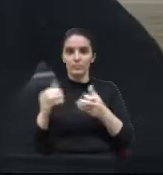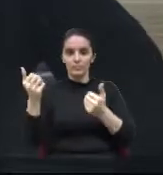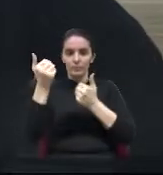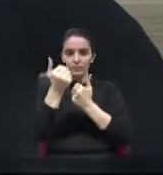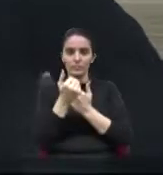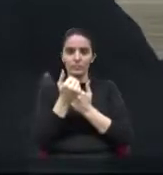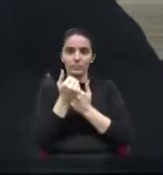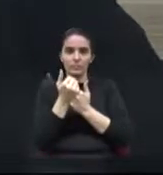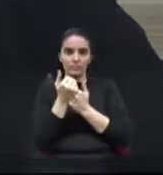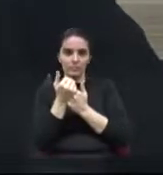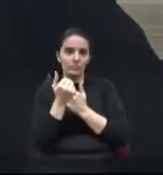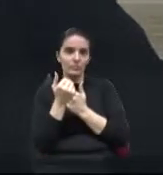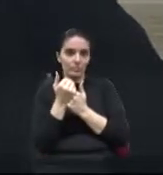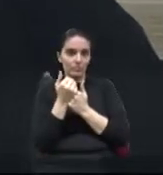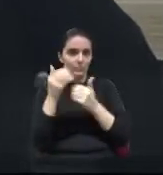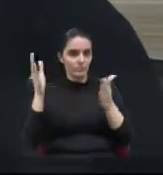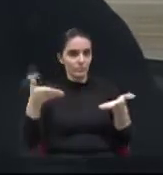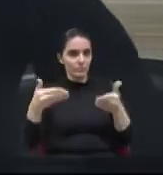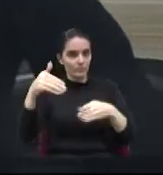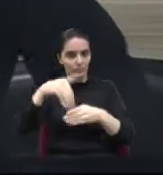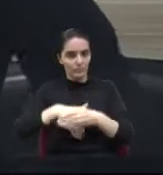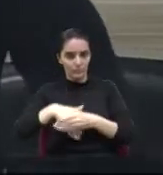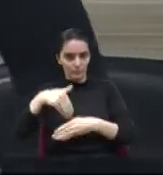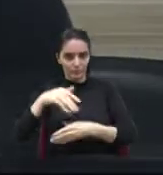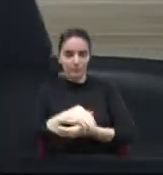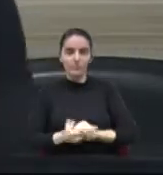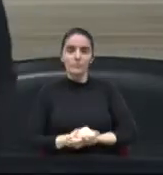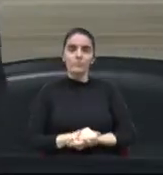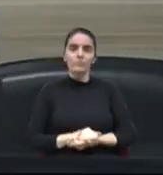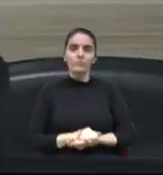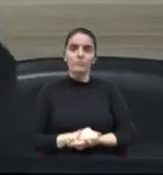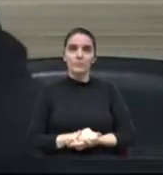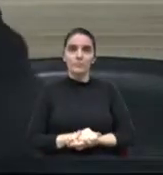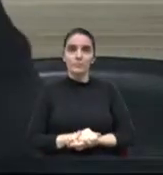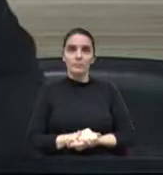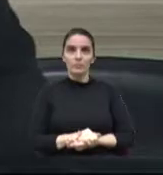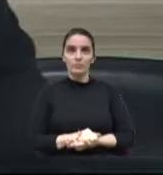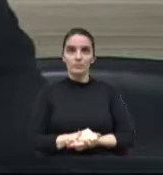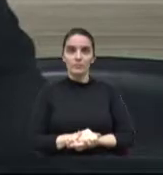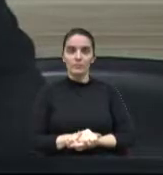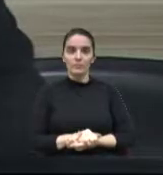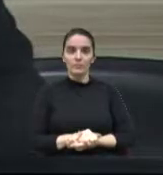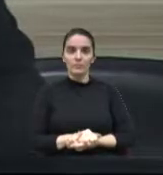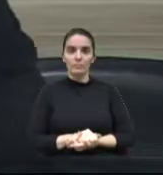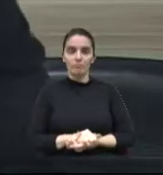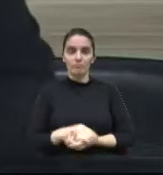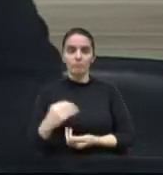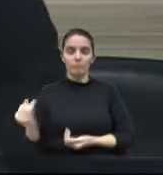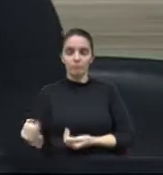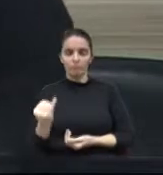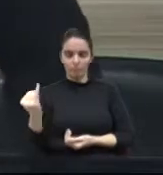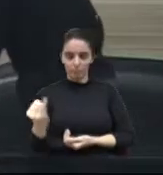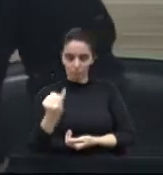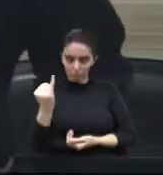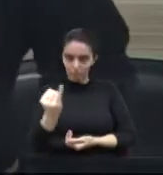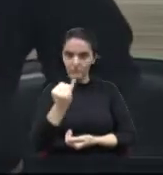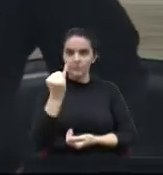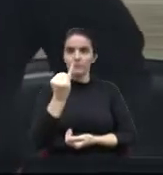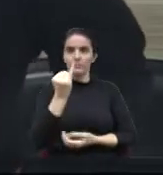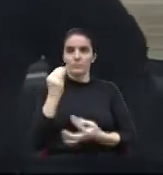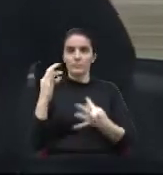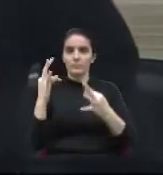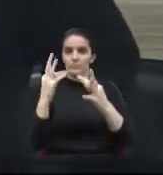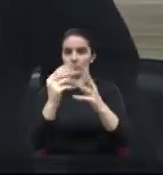substitutivo que iria à votação na data de hoje. É muito importante que tenham todos